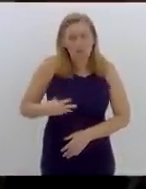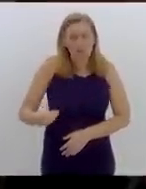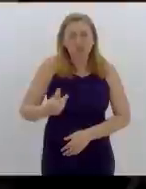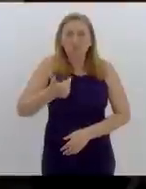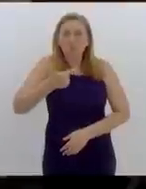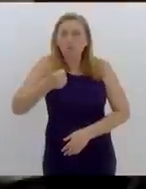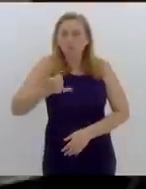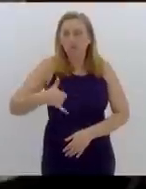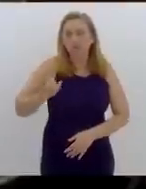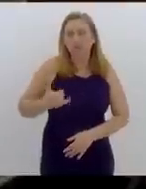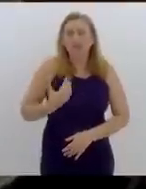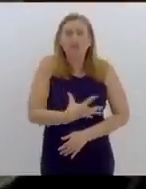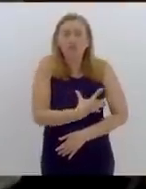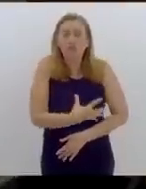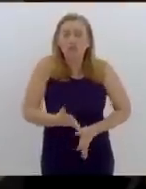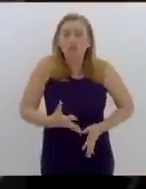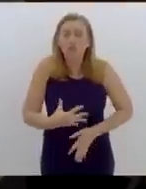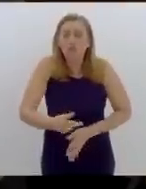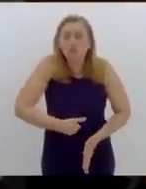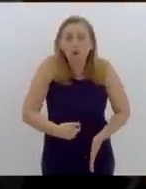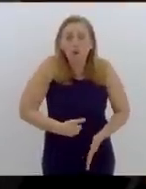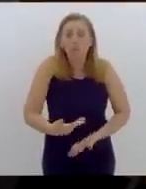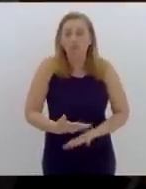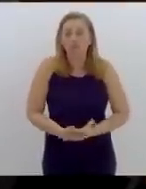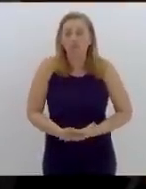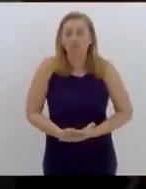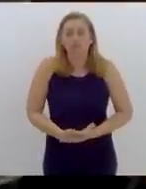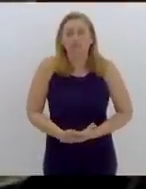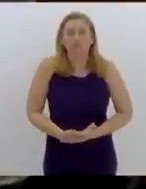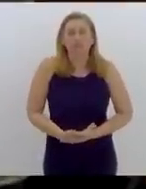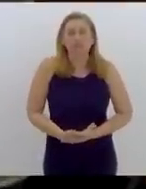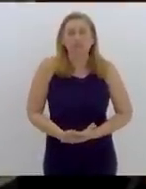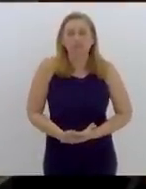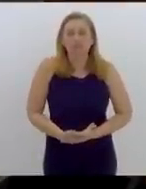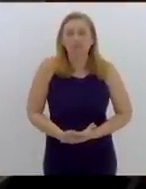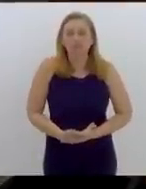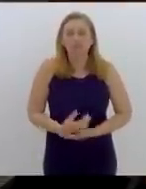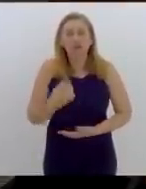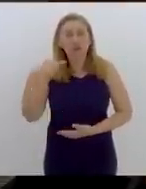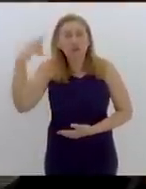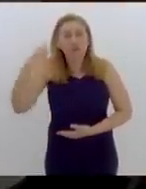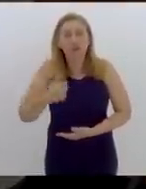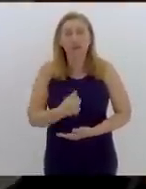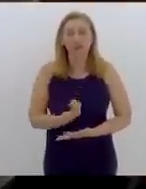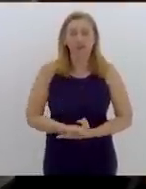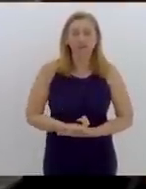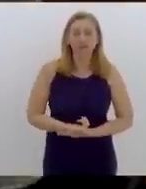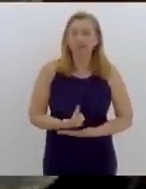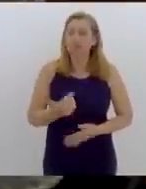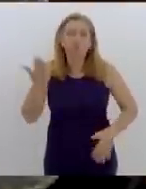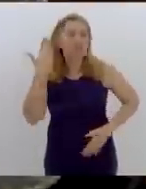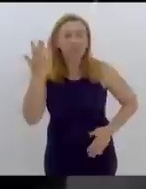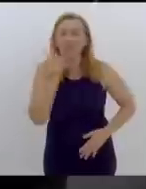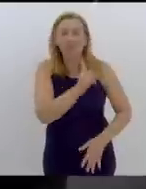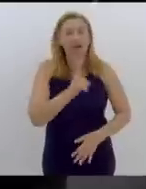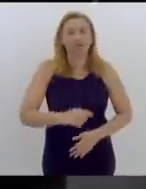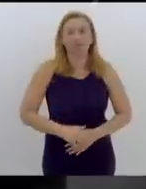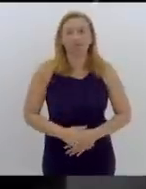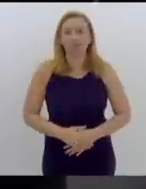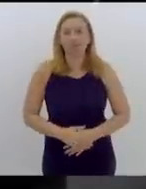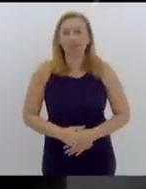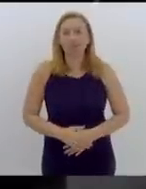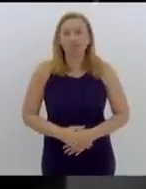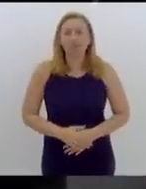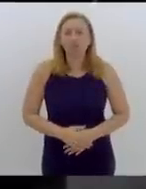com 12 anos passa fome eu não vou aguentar ficar louco eu não sou bandido eu não virei bandido até